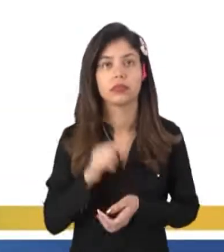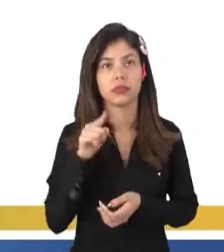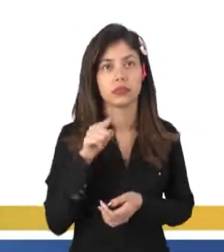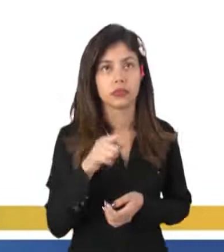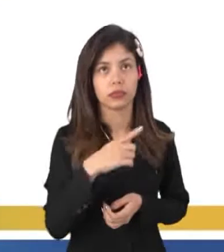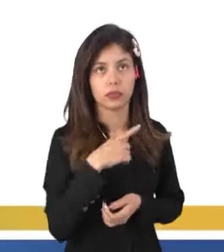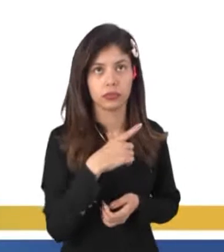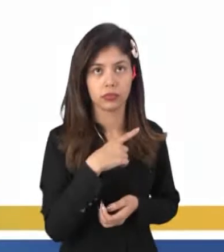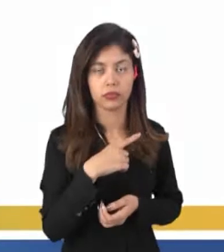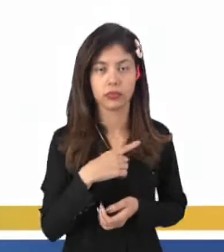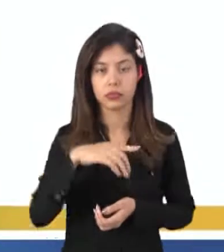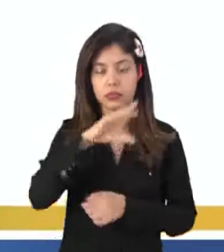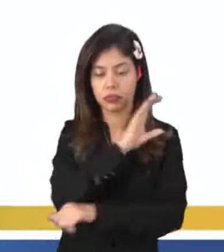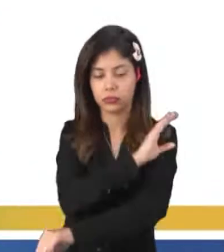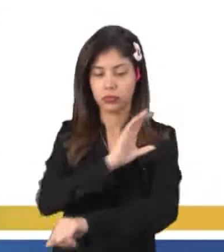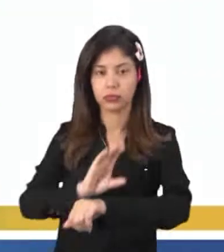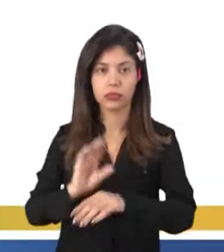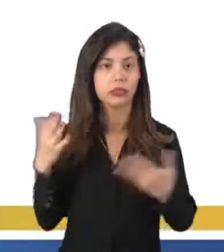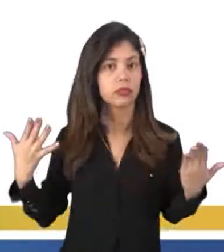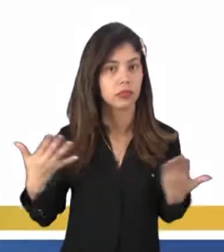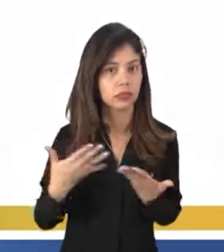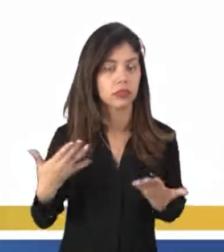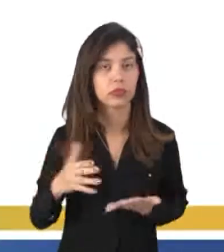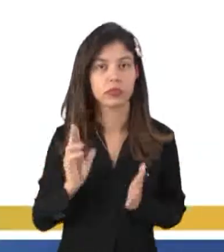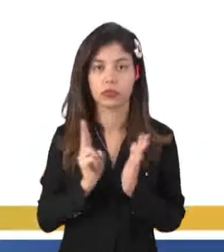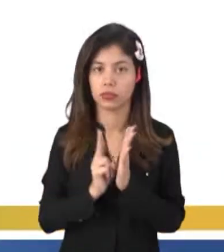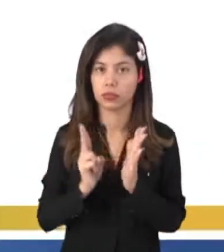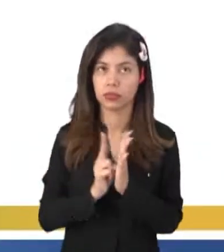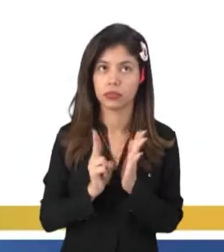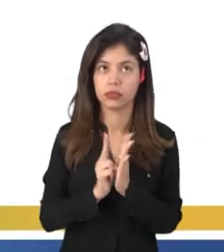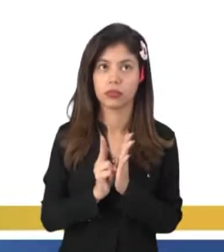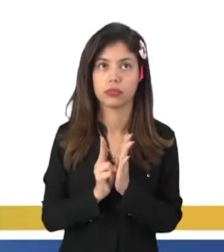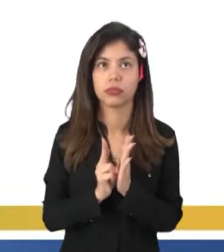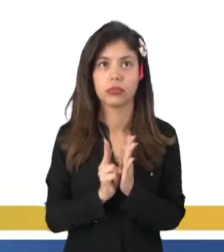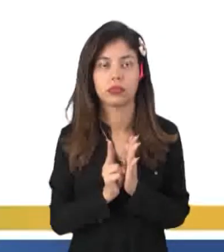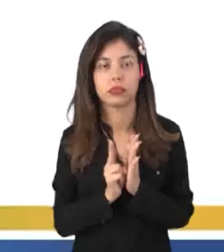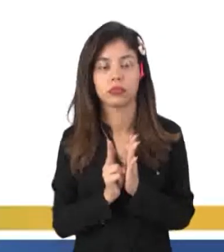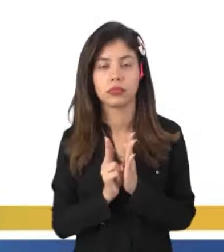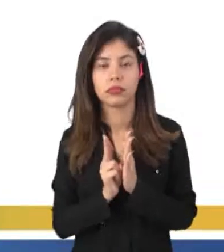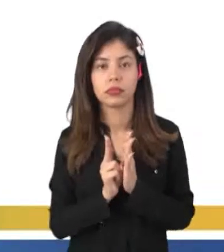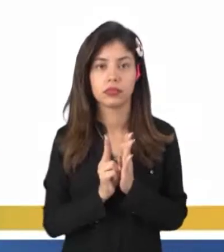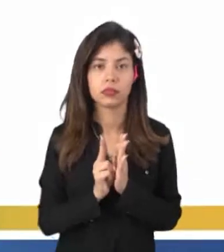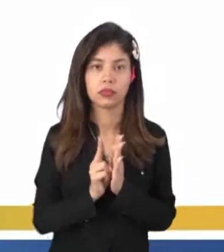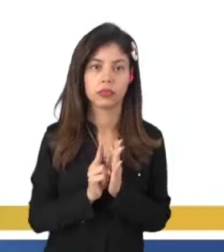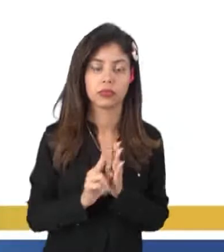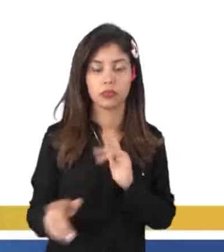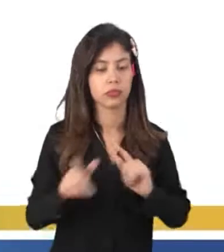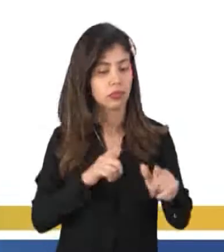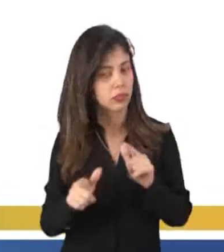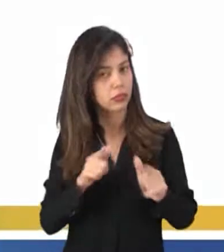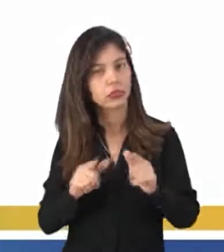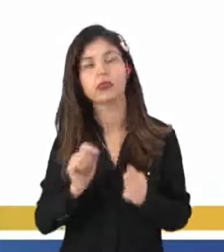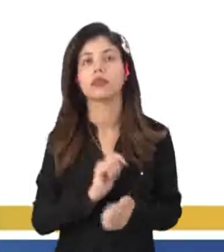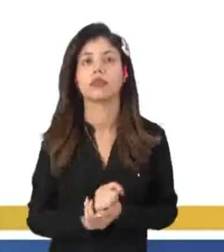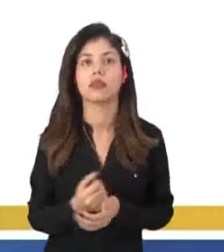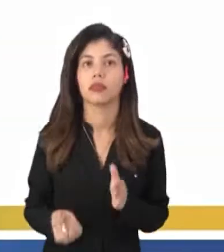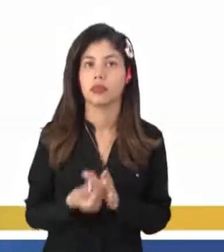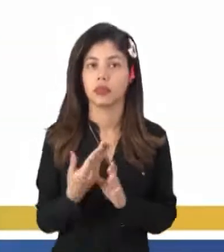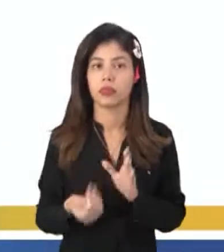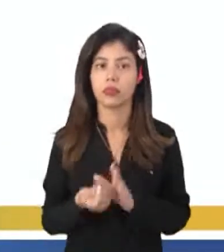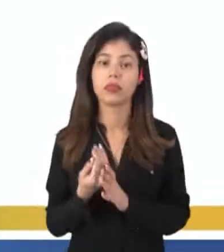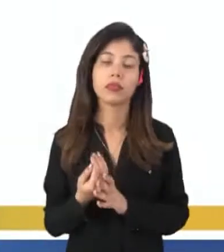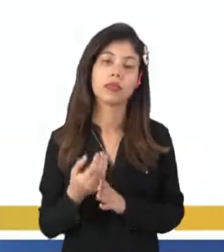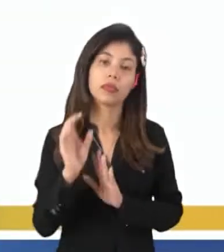existem culturas hoje indígenas e aborígenas que estão trabalhando em produzir o